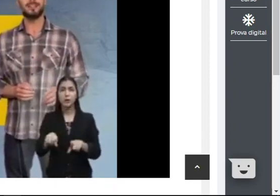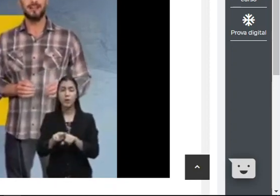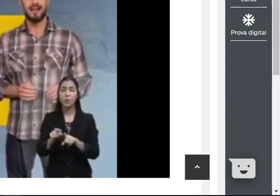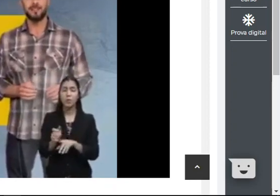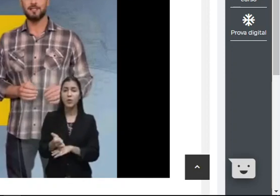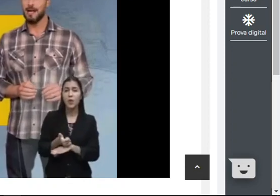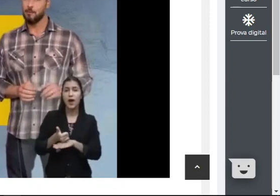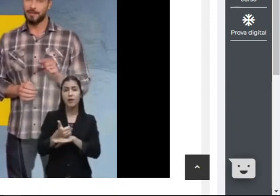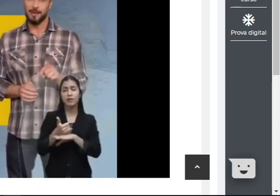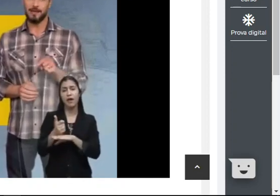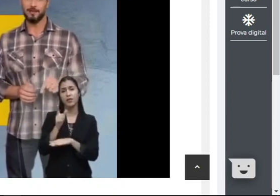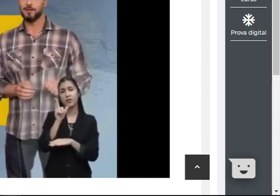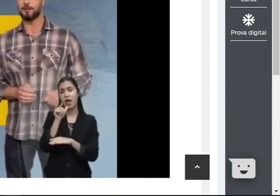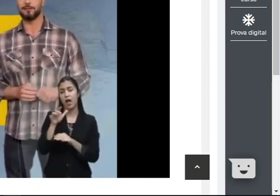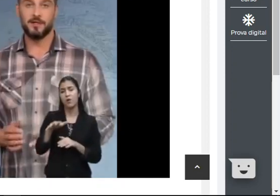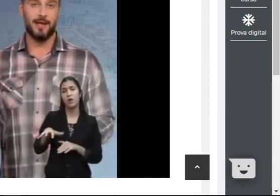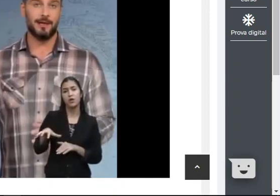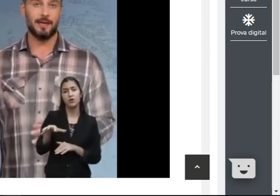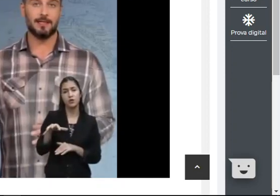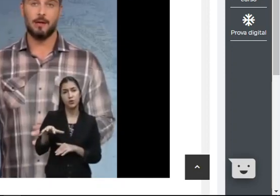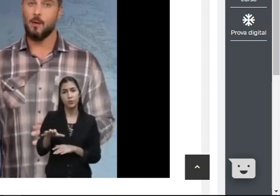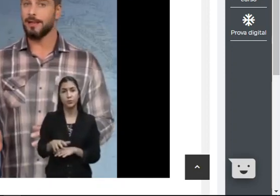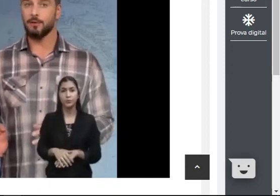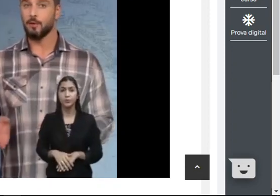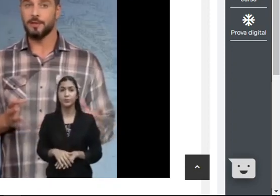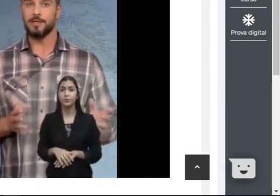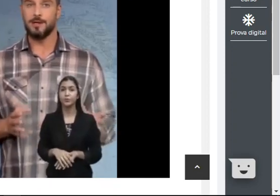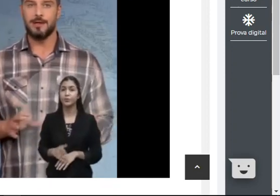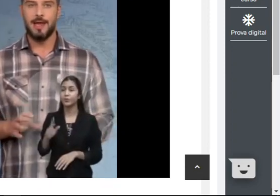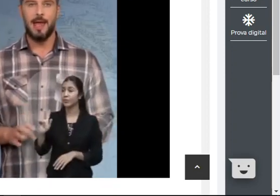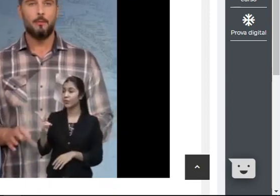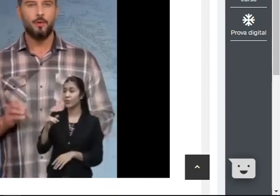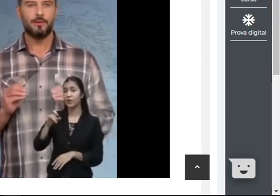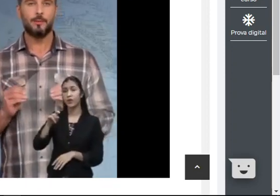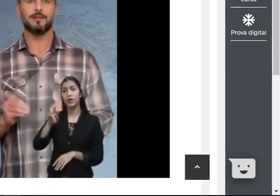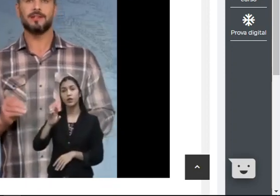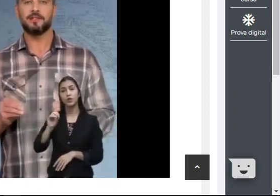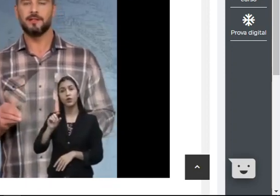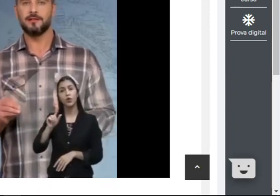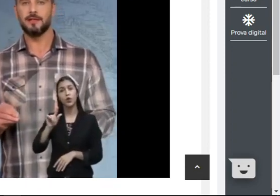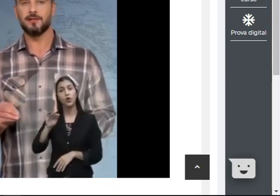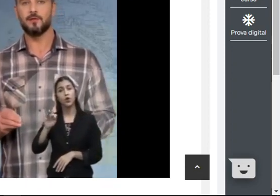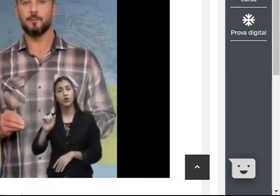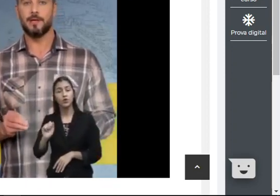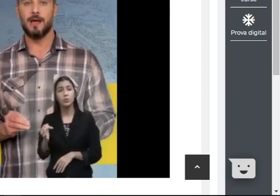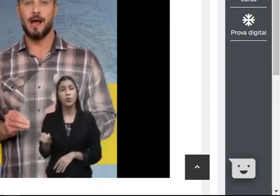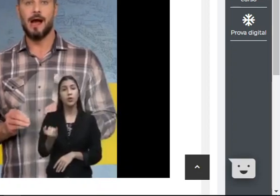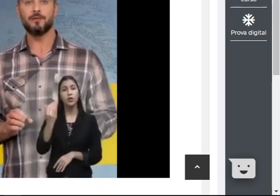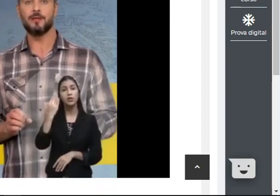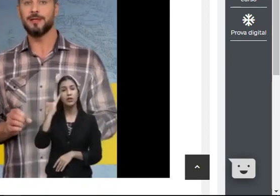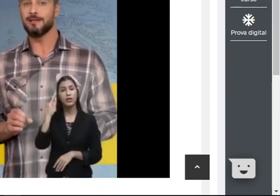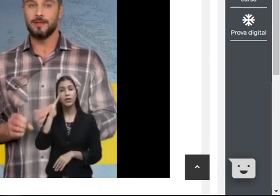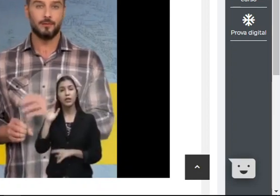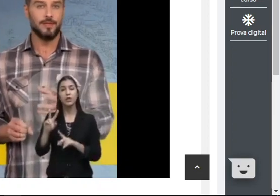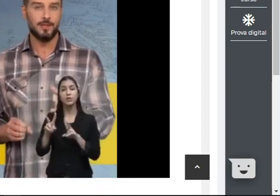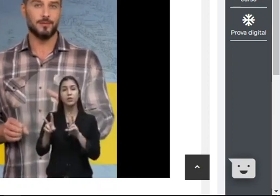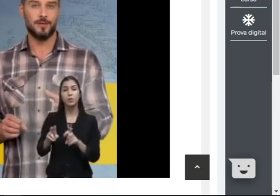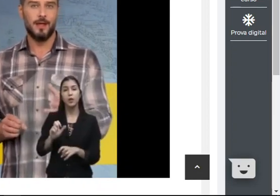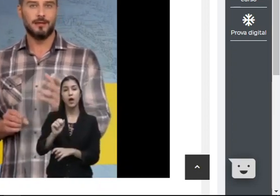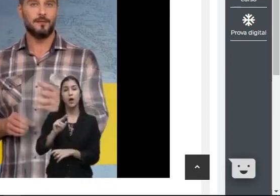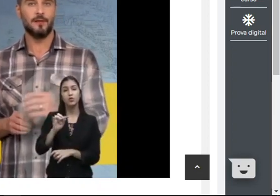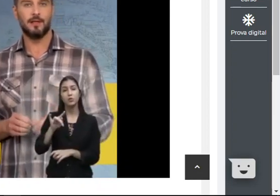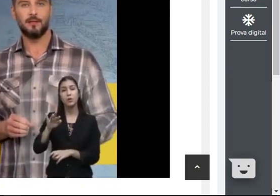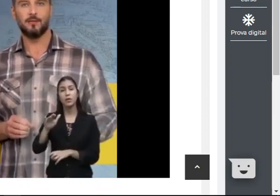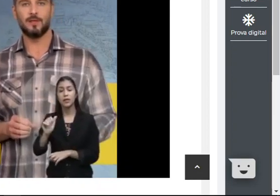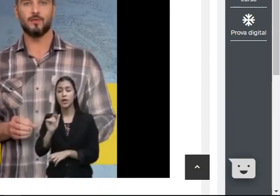da qualidade da água naquela região. Já em relação à hidrologia, é muito importante entender sobre a altimetria dos